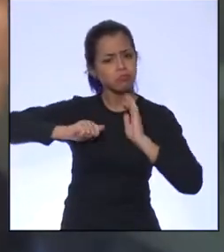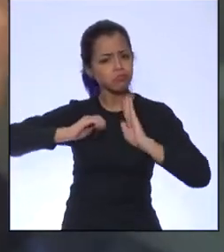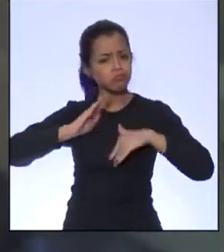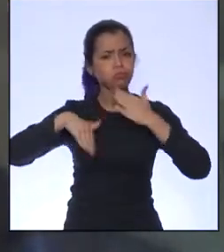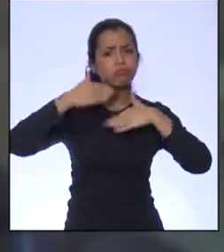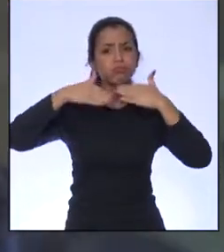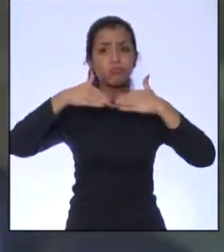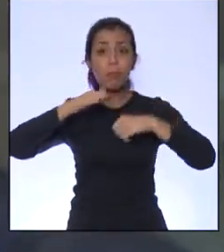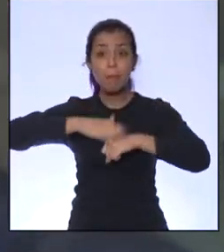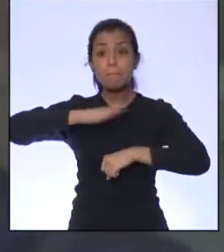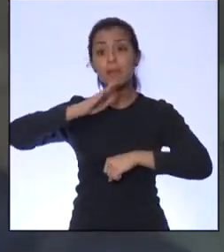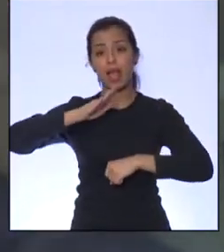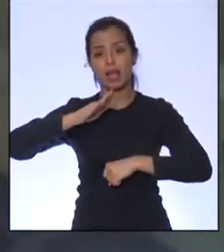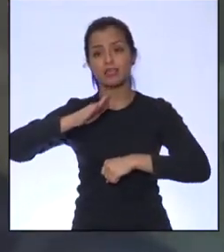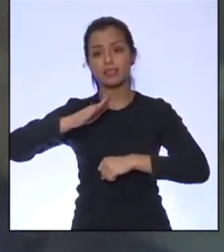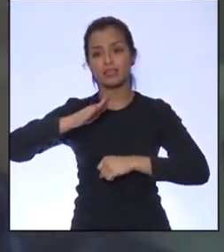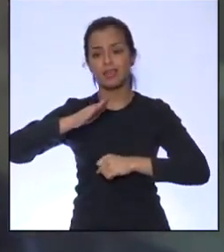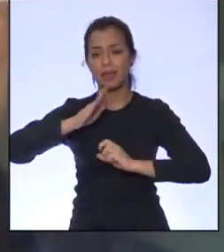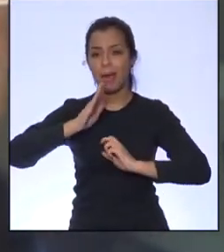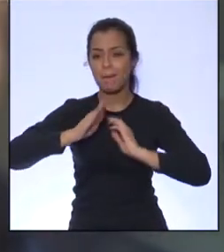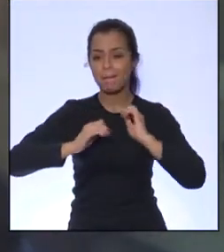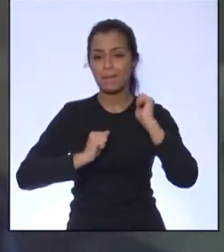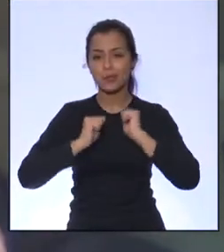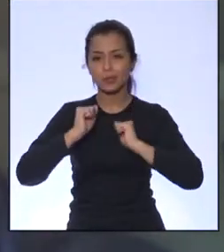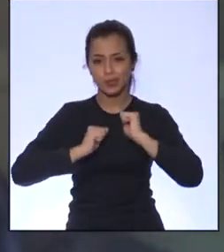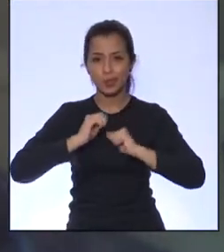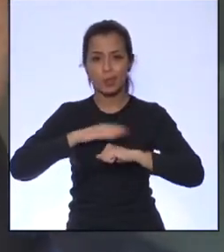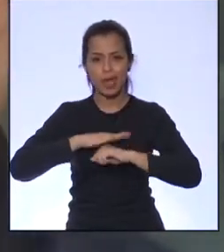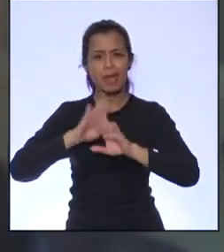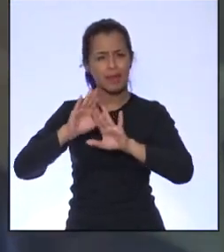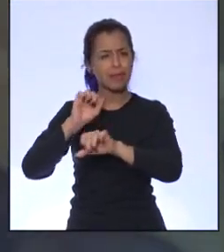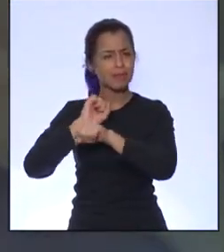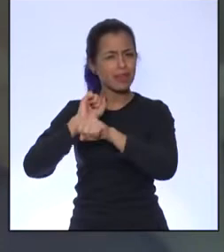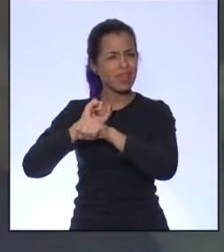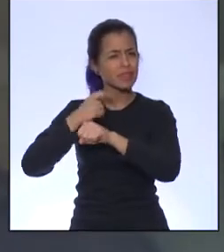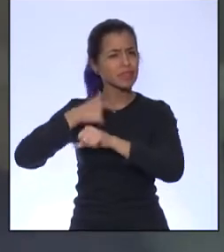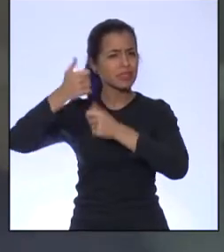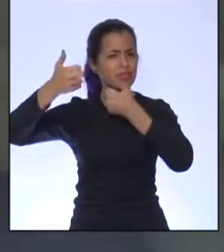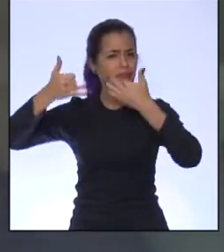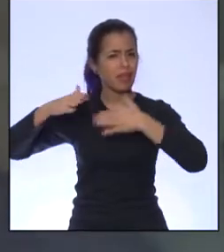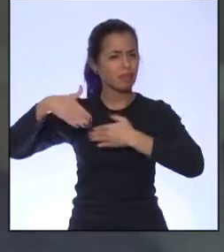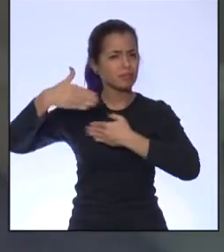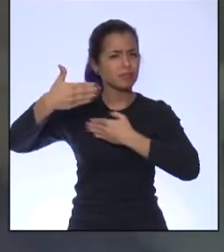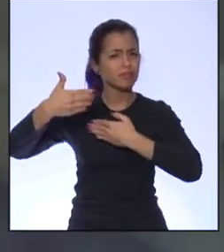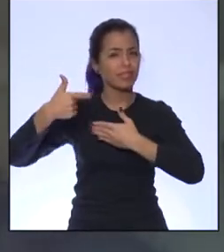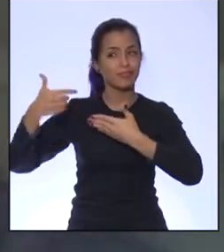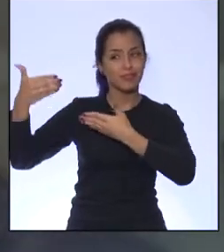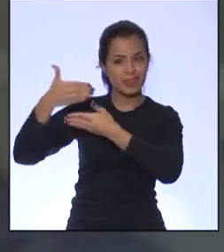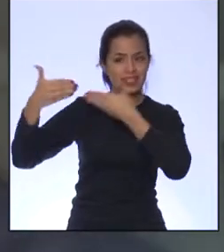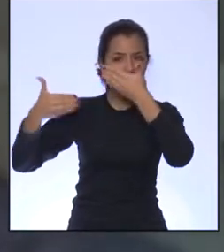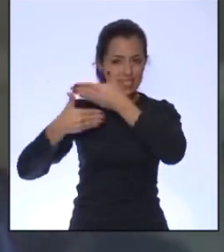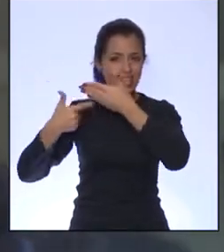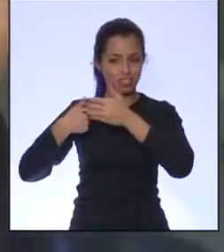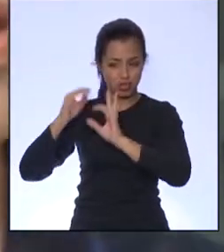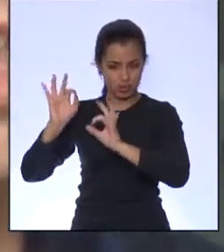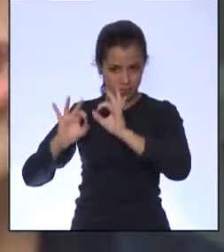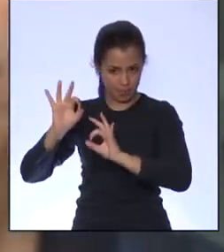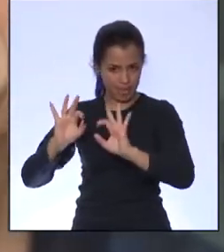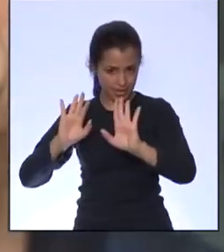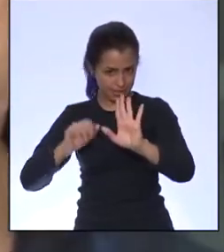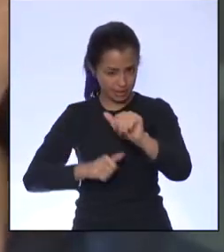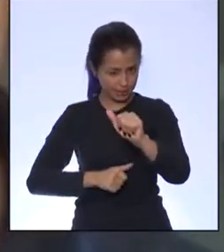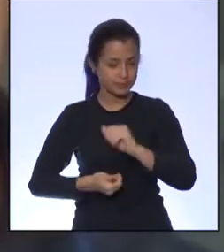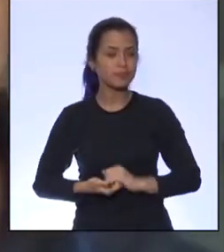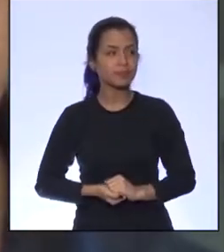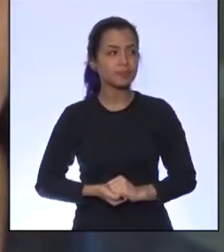para uma produção em série. Vou falar sobre isso daqui a pouco no conjunto de slides que preparei. O